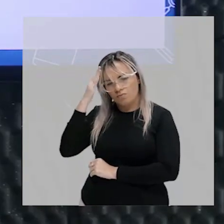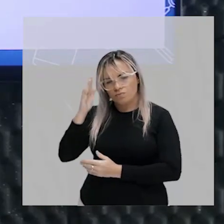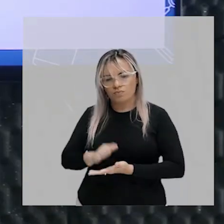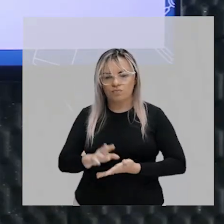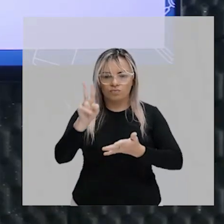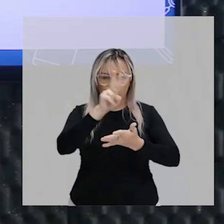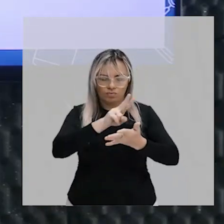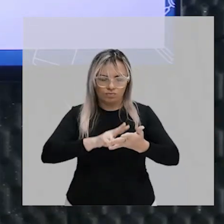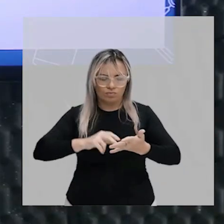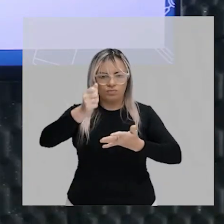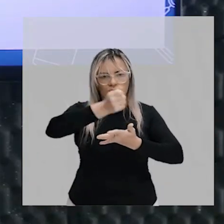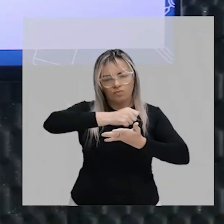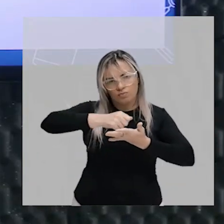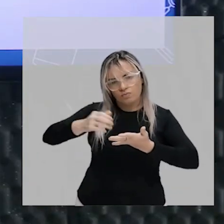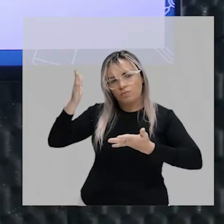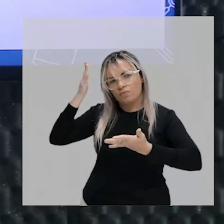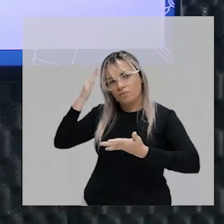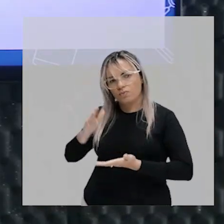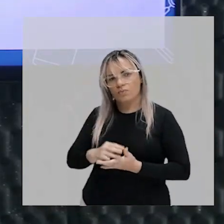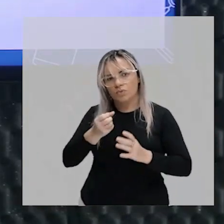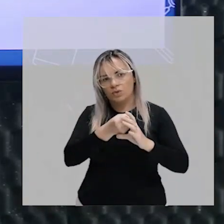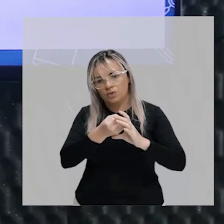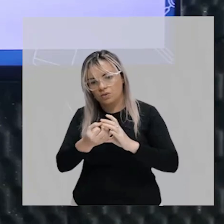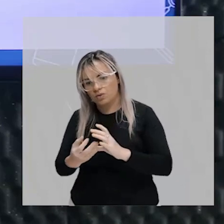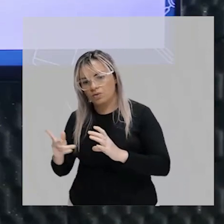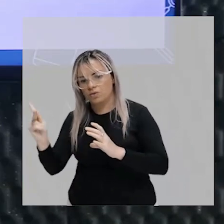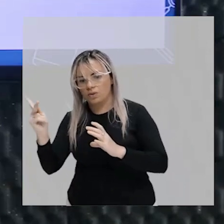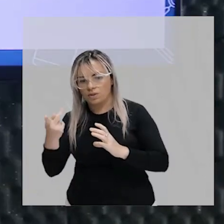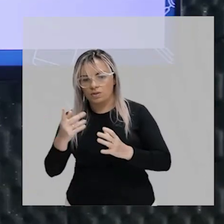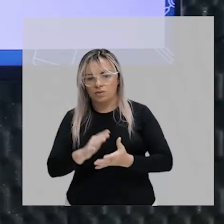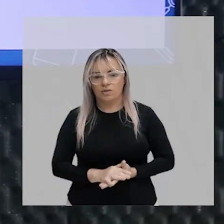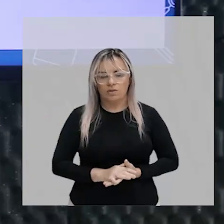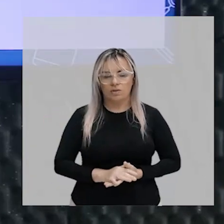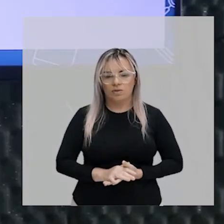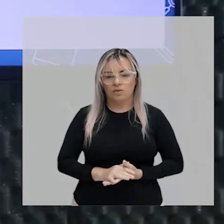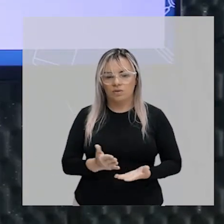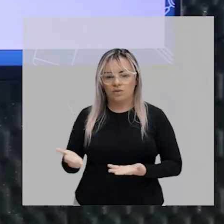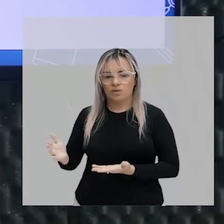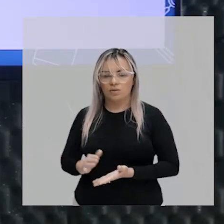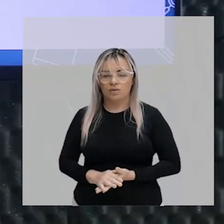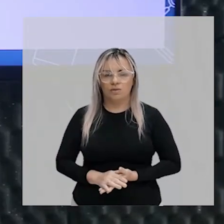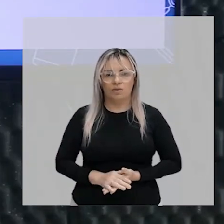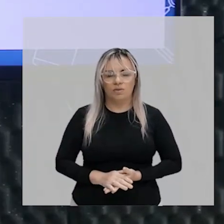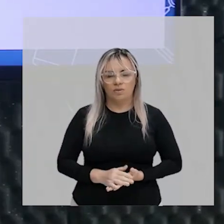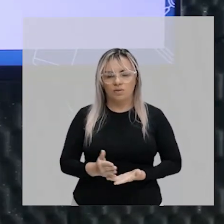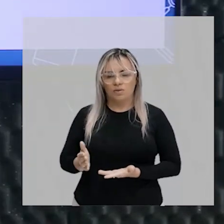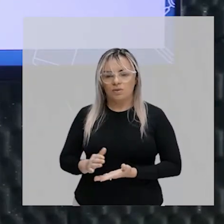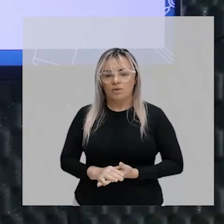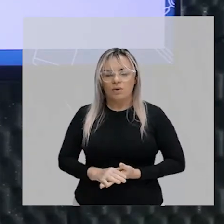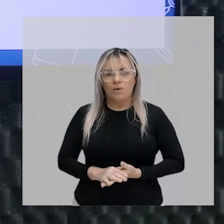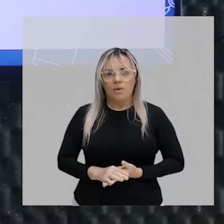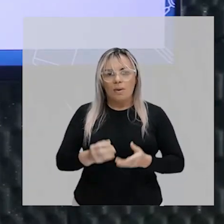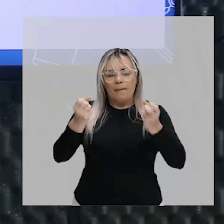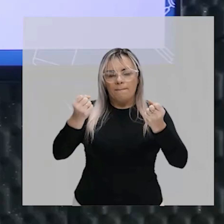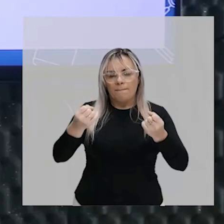essa escrita desse Conjunto H Então veja muito embora aqui né ele tenha dito